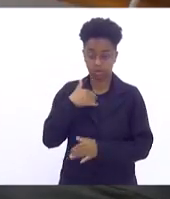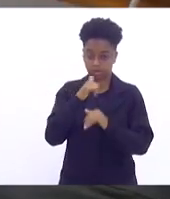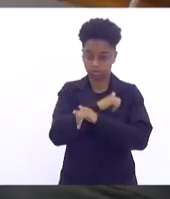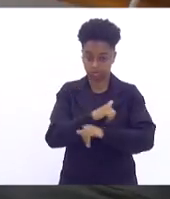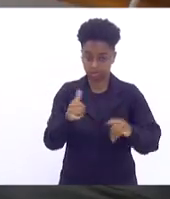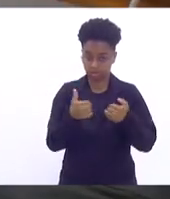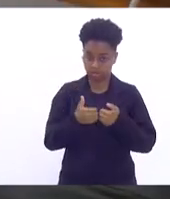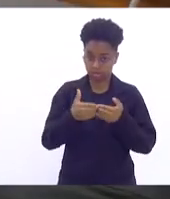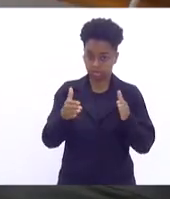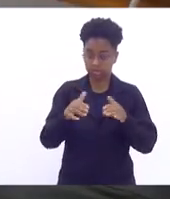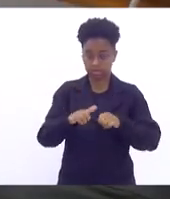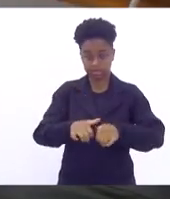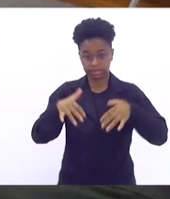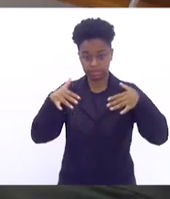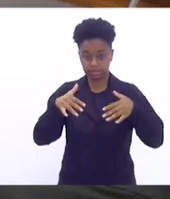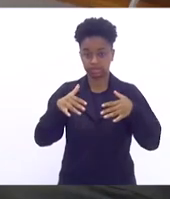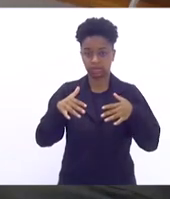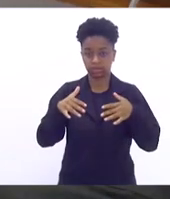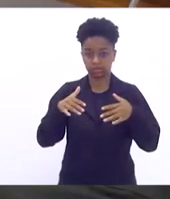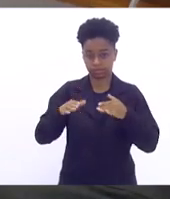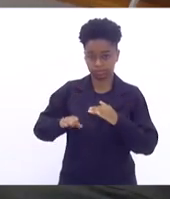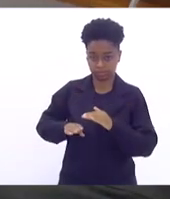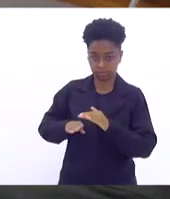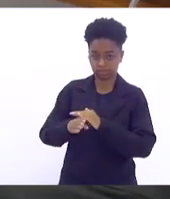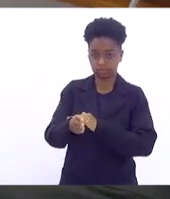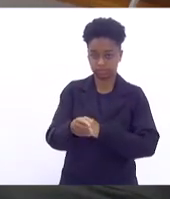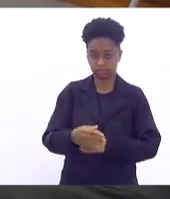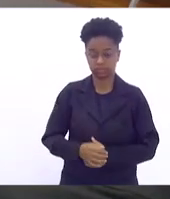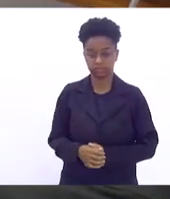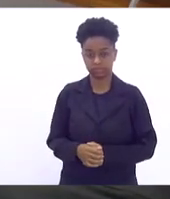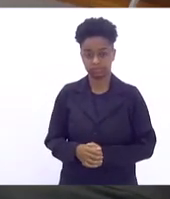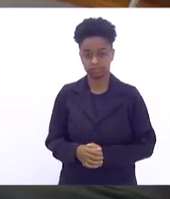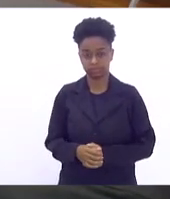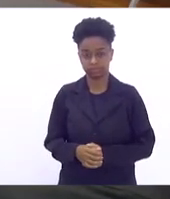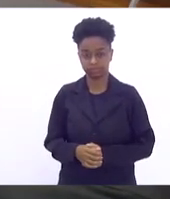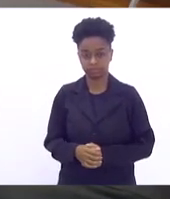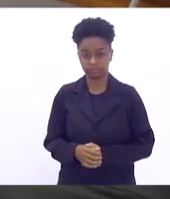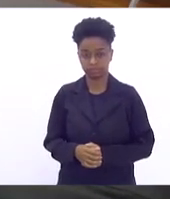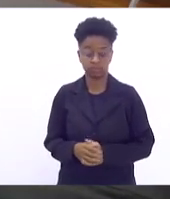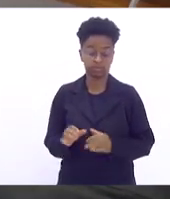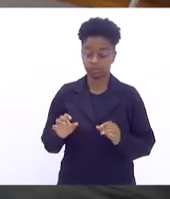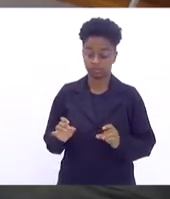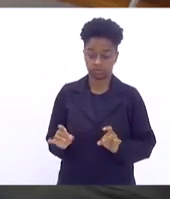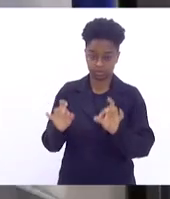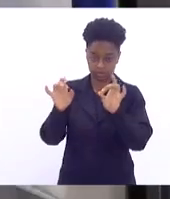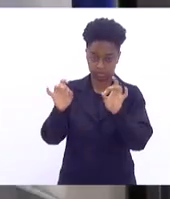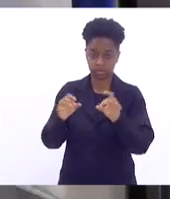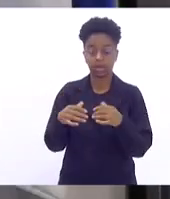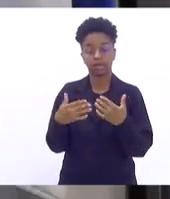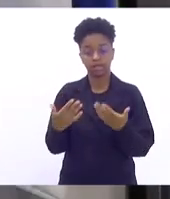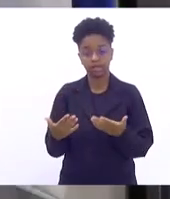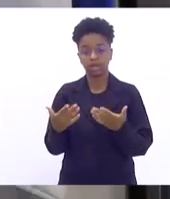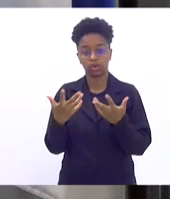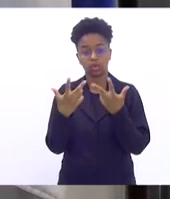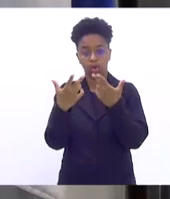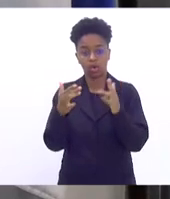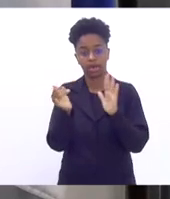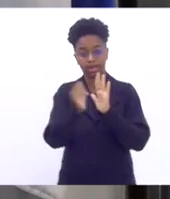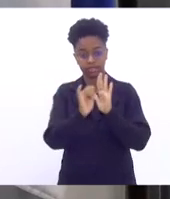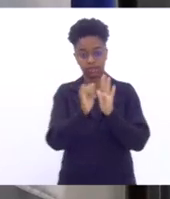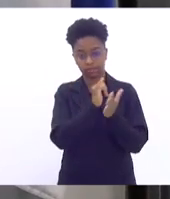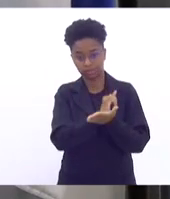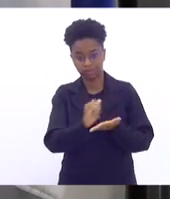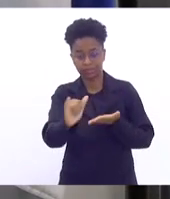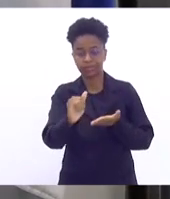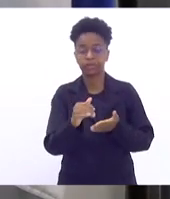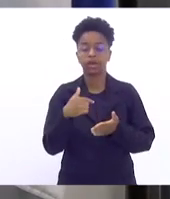a sessão extraordinária conforme edital publicado que como eu falei anteriormente falam de todos os projetos